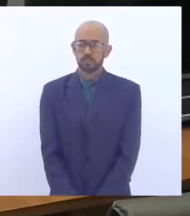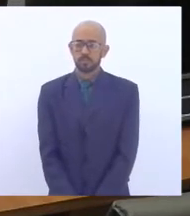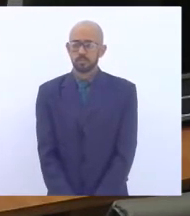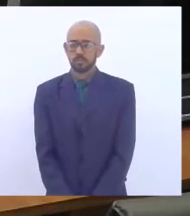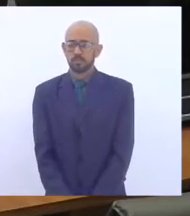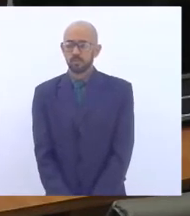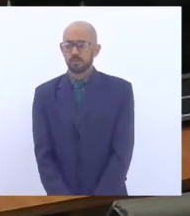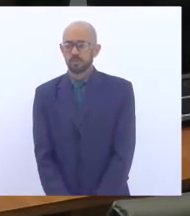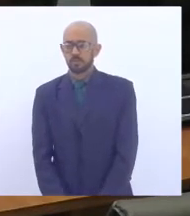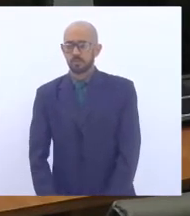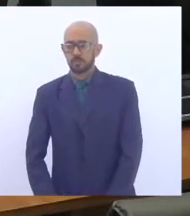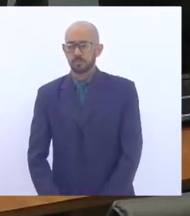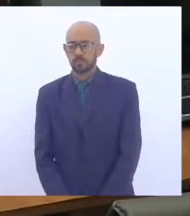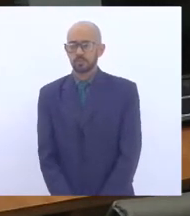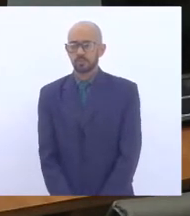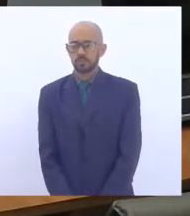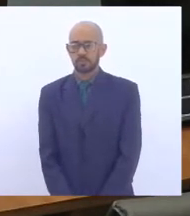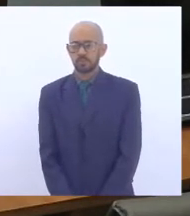oi oi